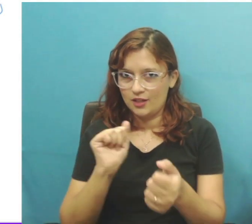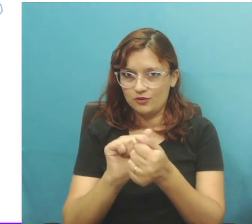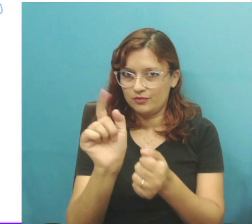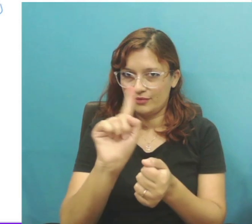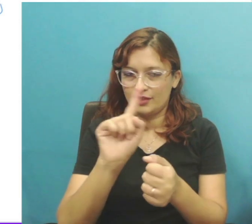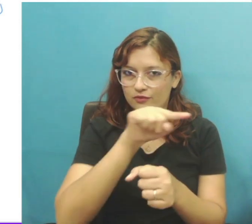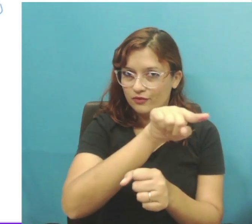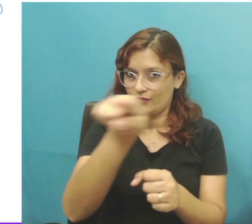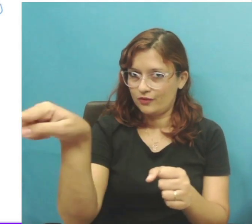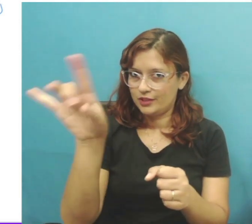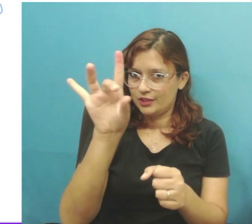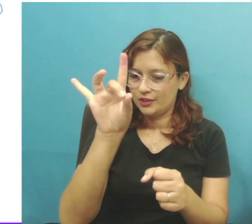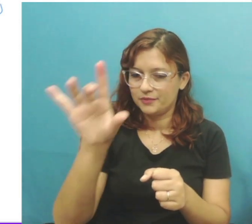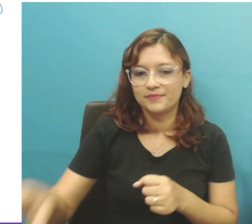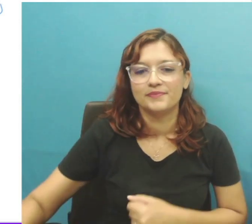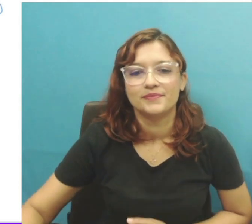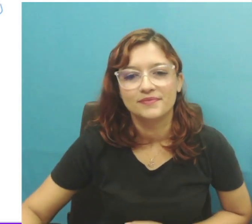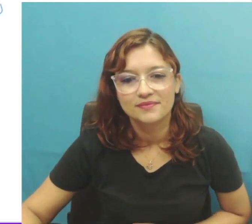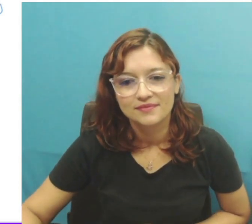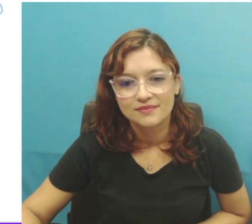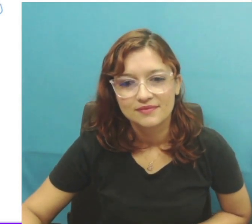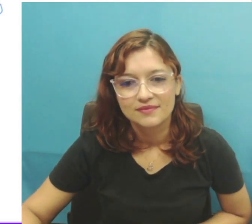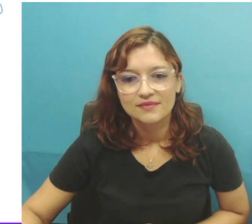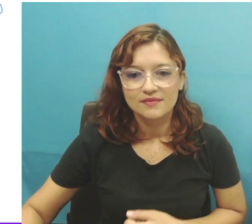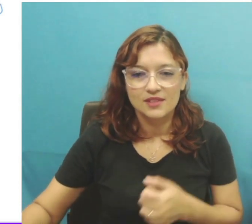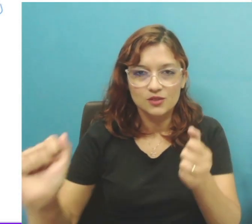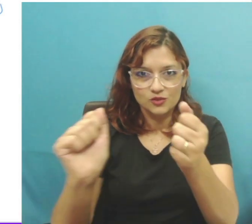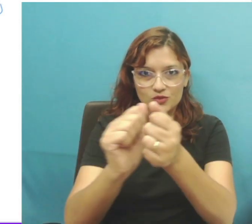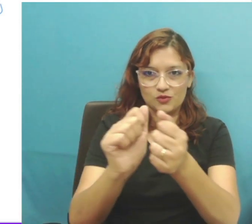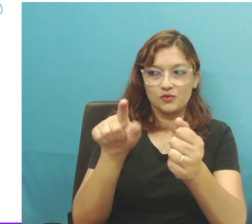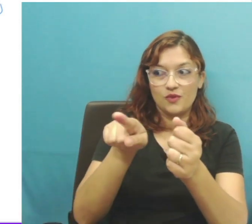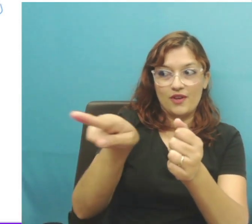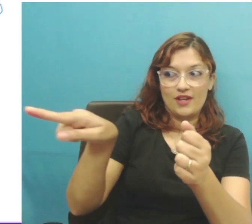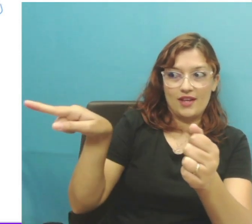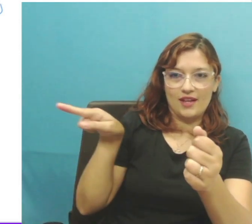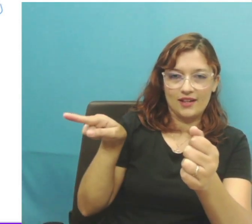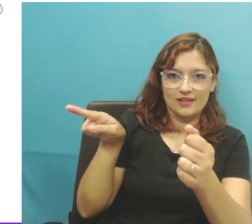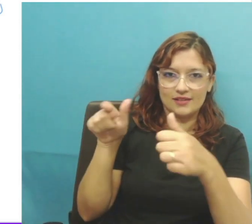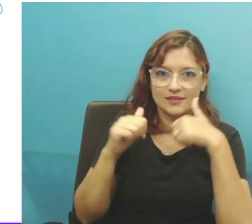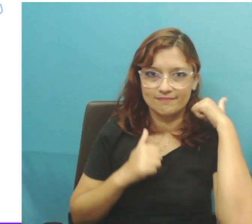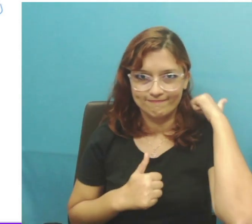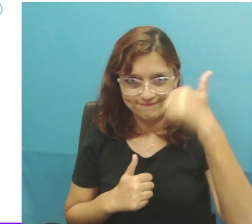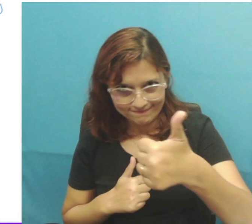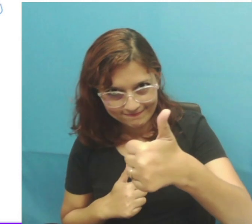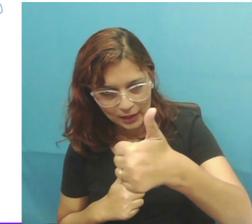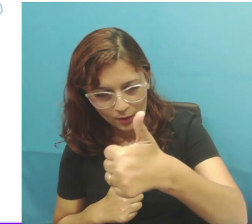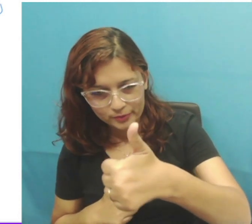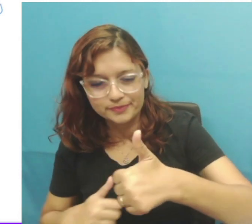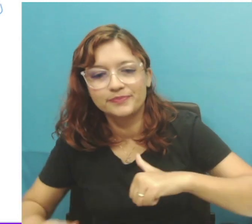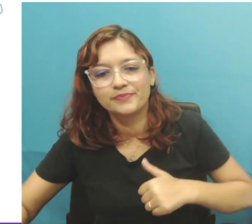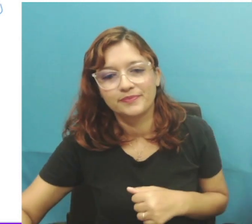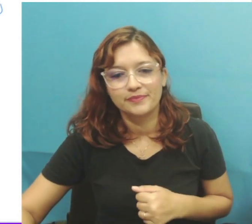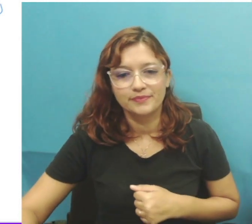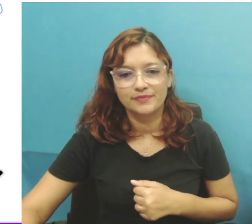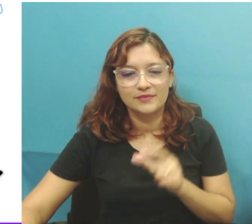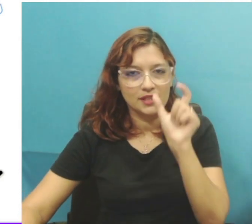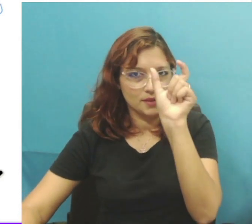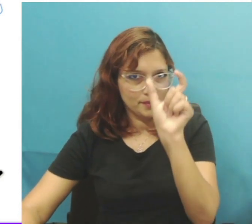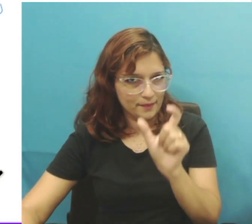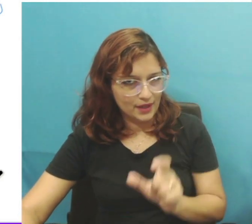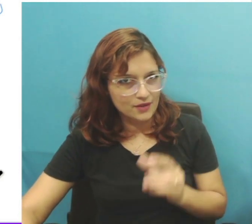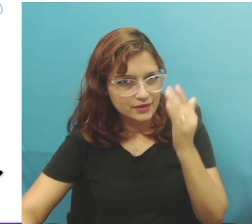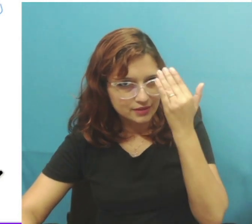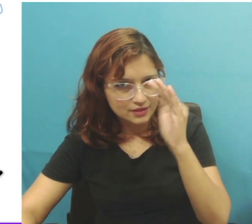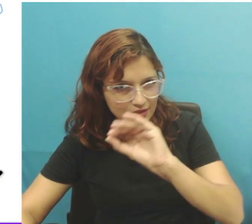com vocês, eu não tô junto, só vocês. E consigo, com eles,